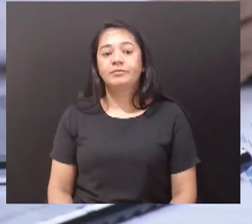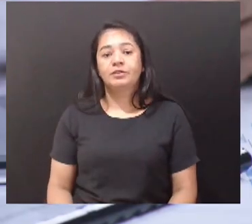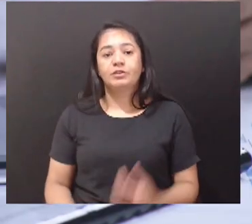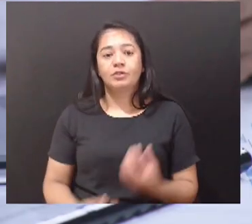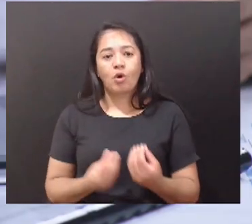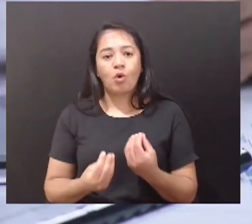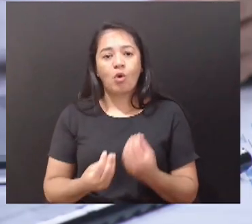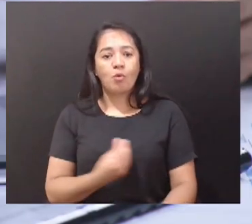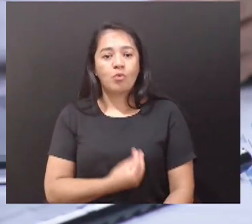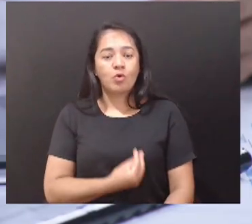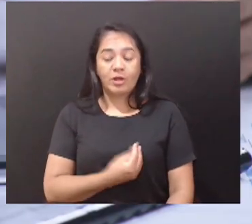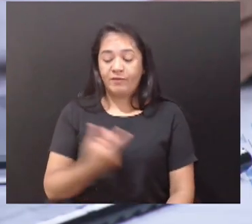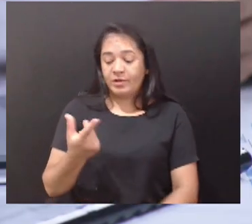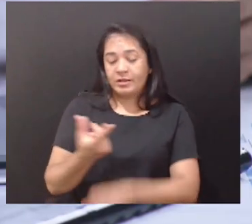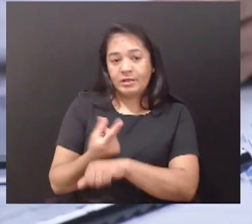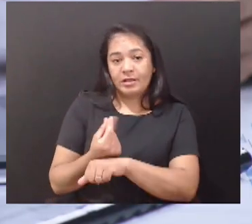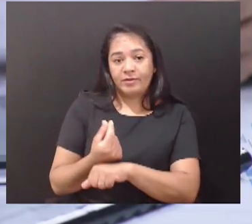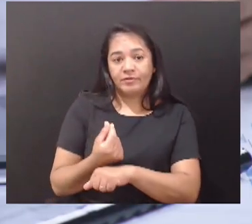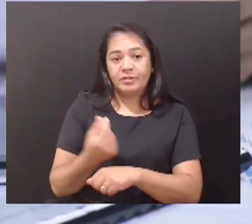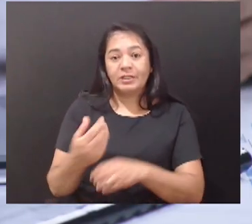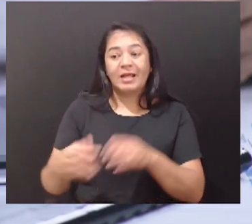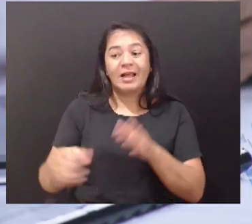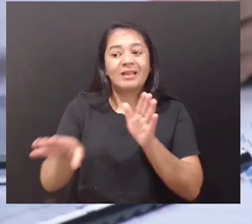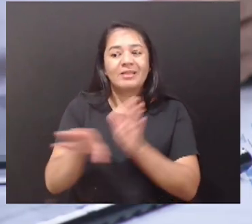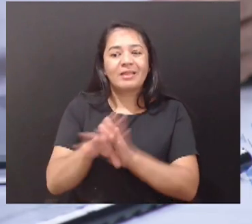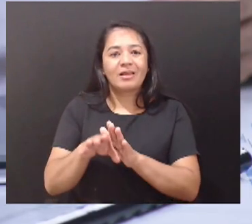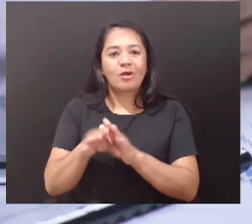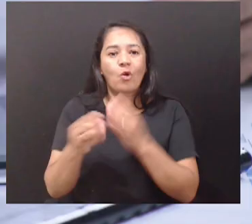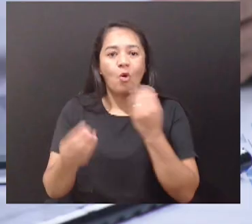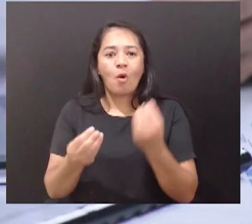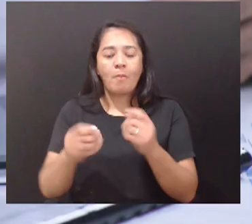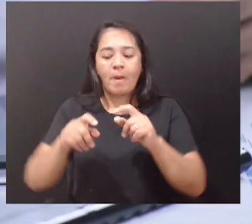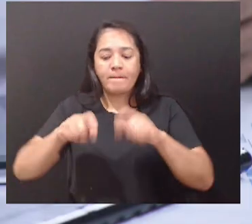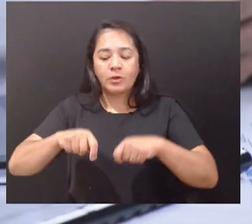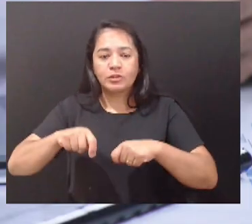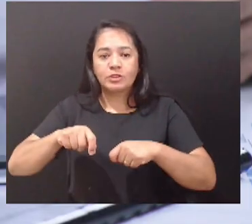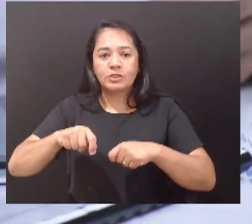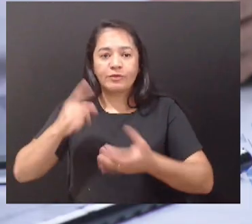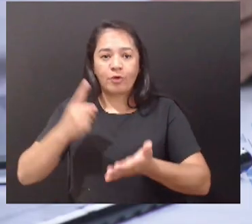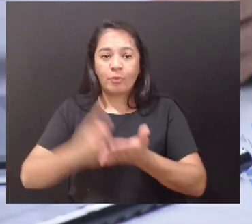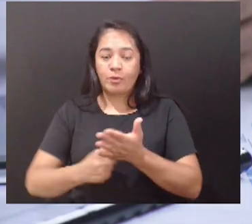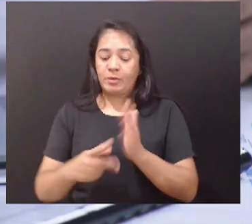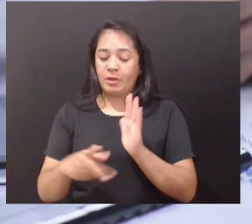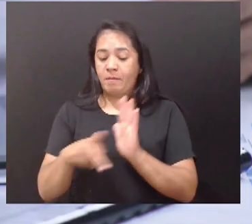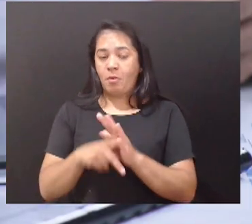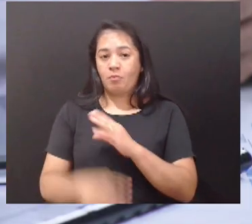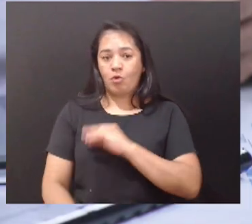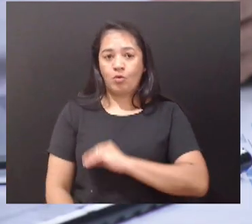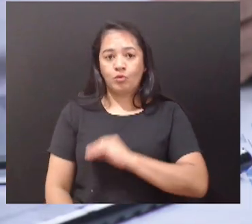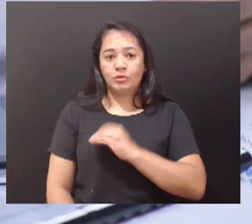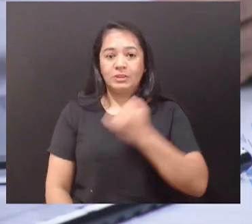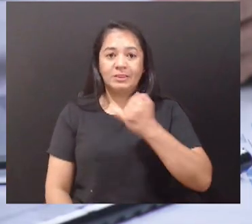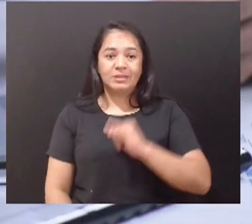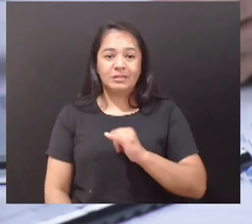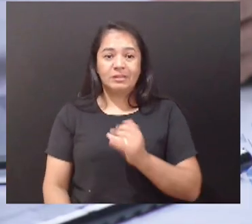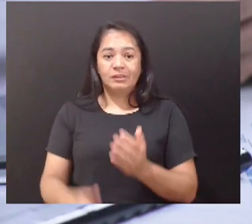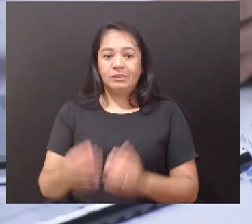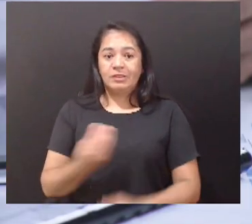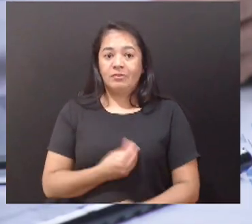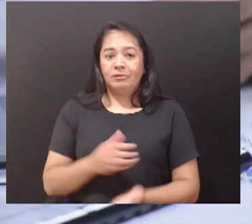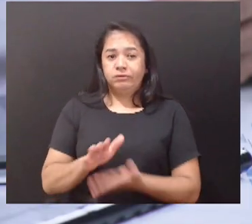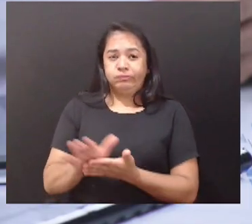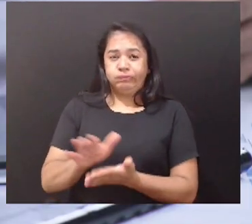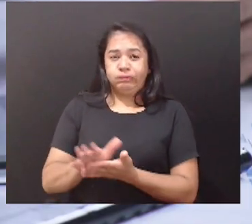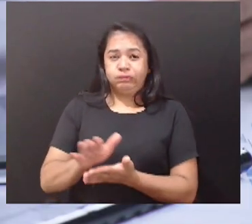dela e entender até que ponto ela pode se comprometer a mais na renda dela. Se ela já tem um custo de vida que já está muito